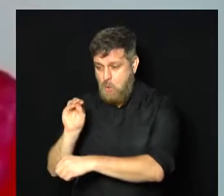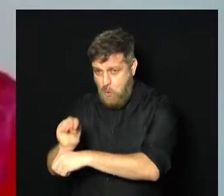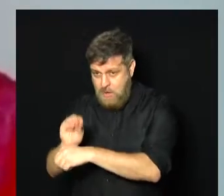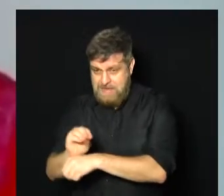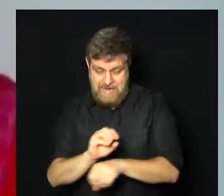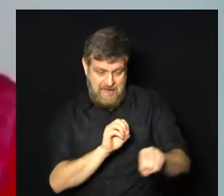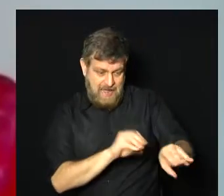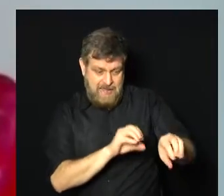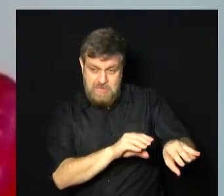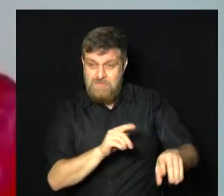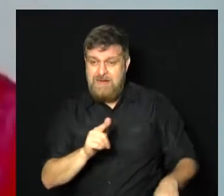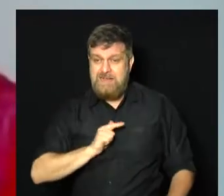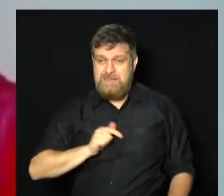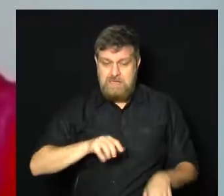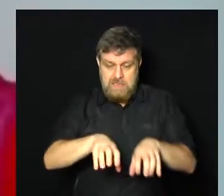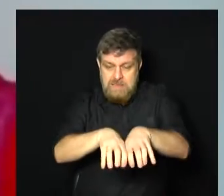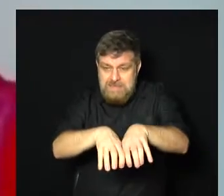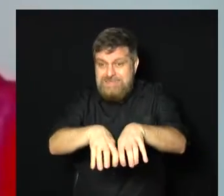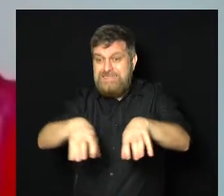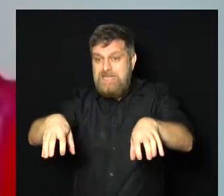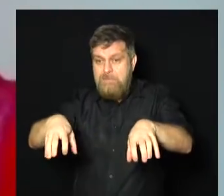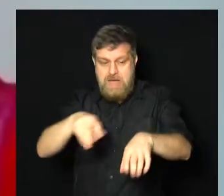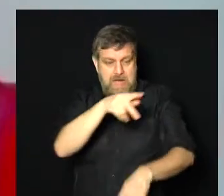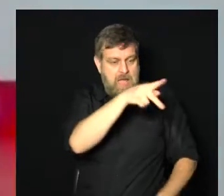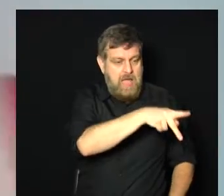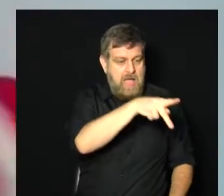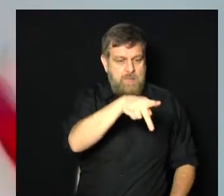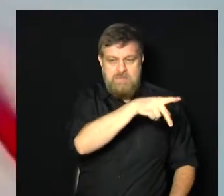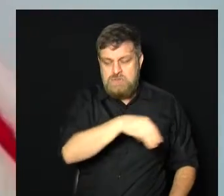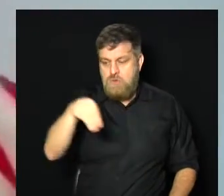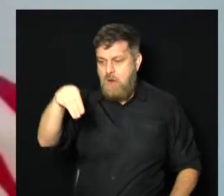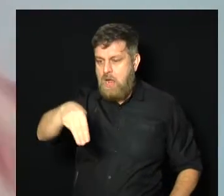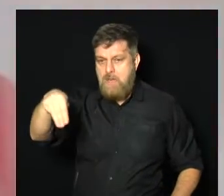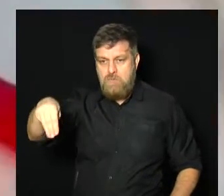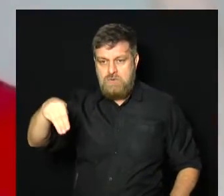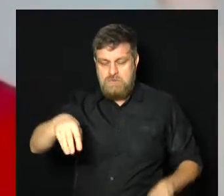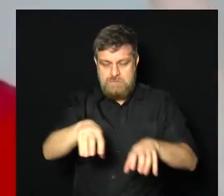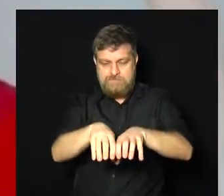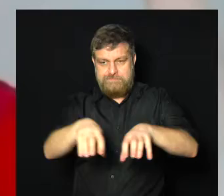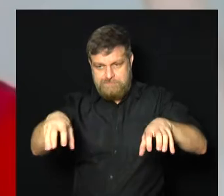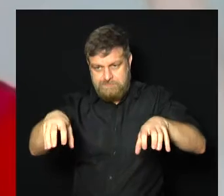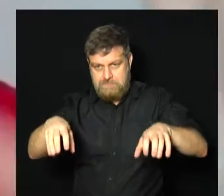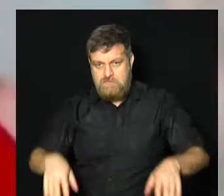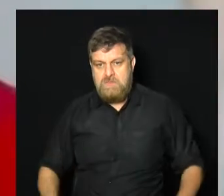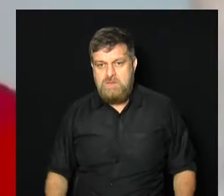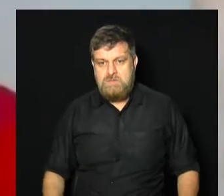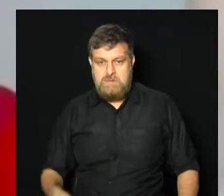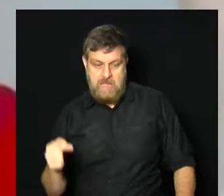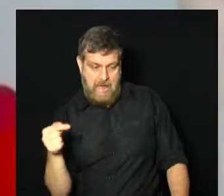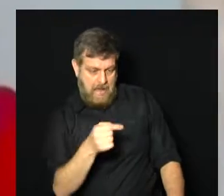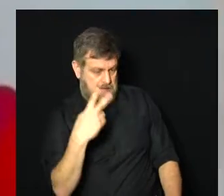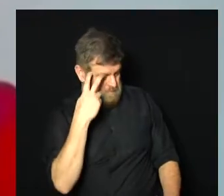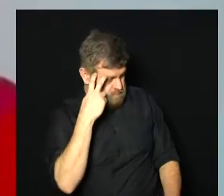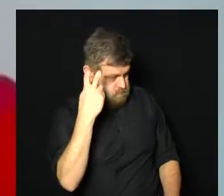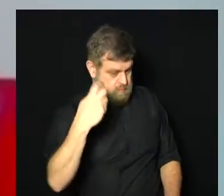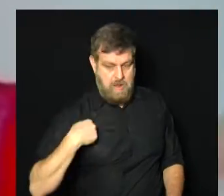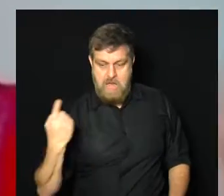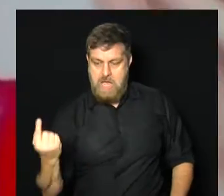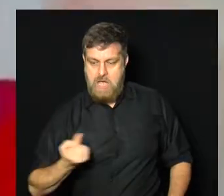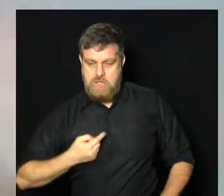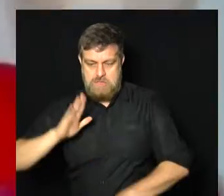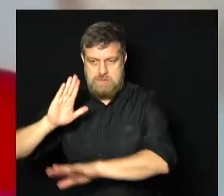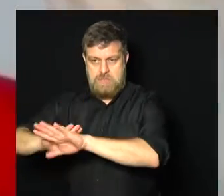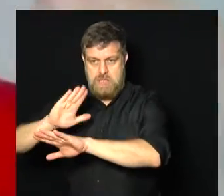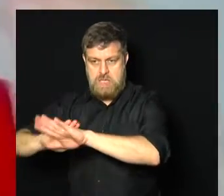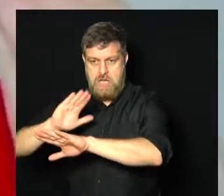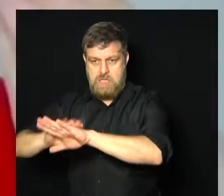né, remonta a uma separação hierárquica entre o trabalho manual e o trabalho intelectual. É muito importante dizer isso, né, que